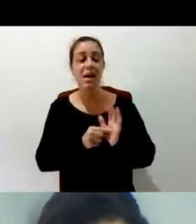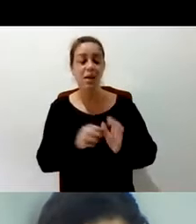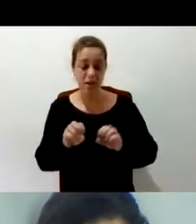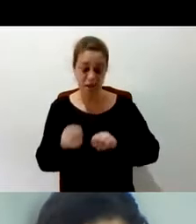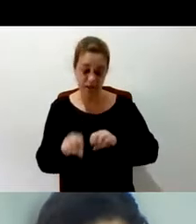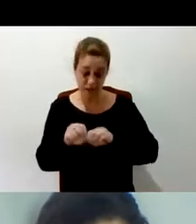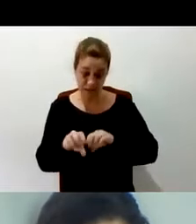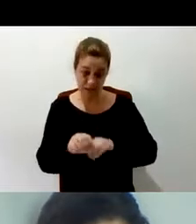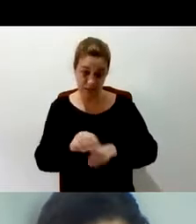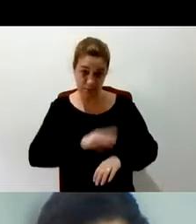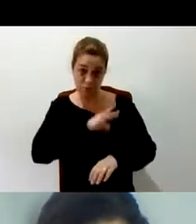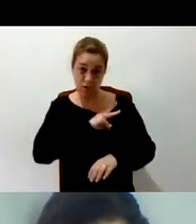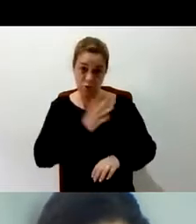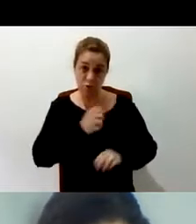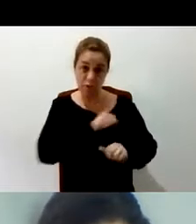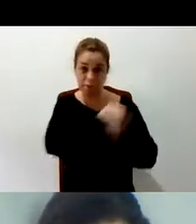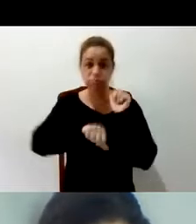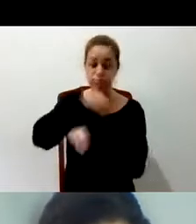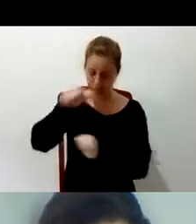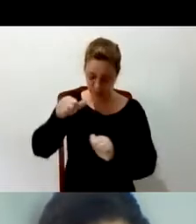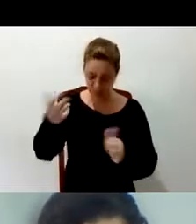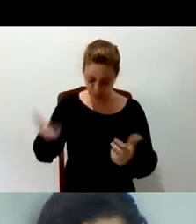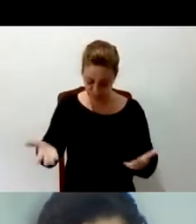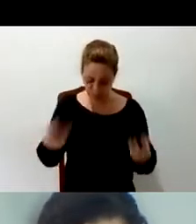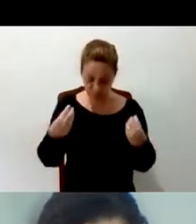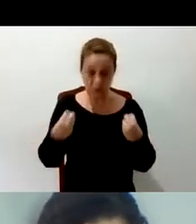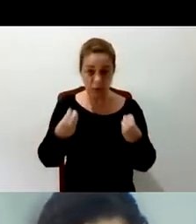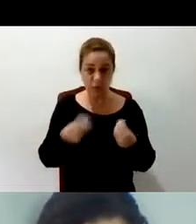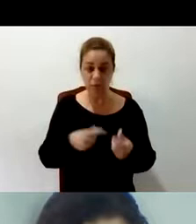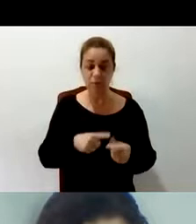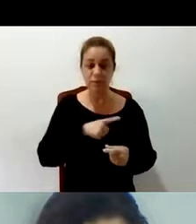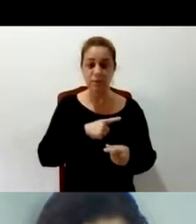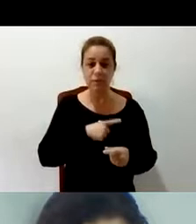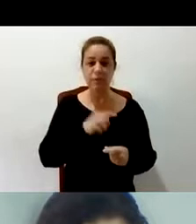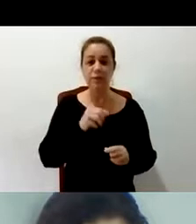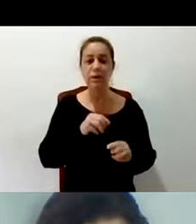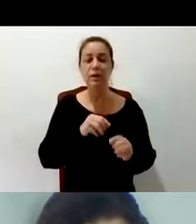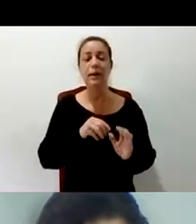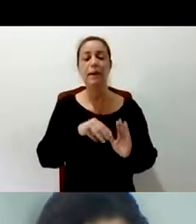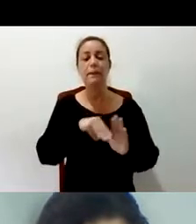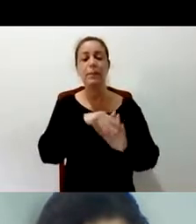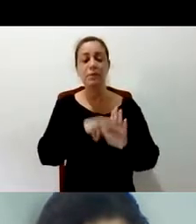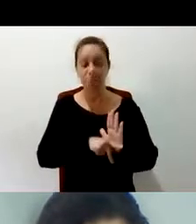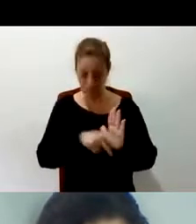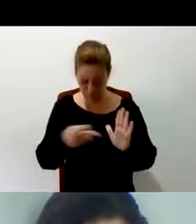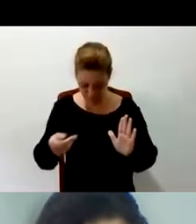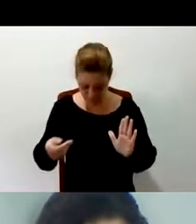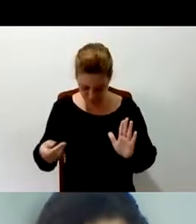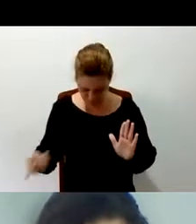Isso, em alguns dias depois, se transformou numa medida provisória e 5 meses depois virou